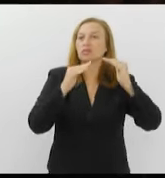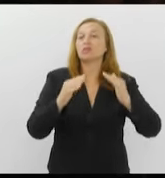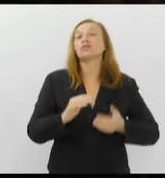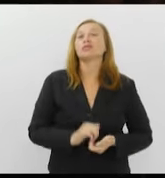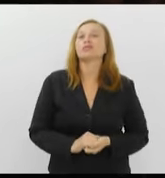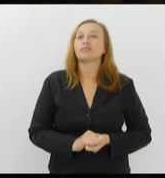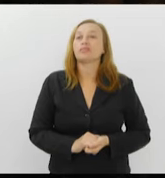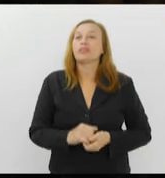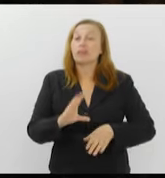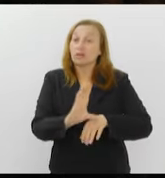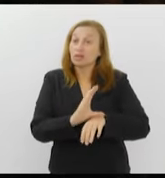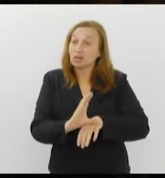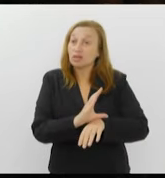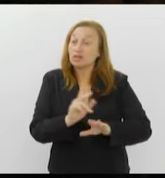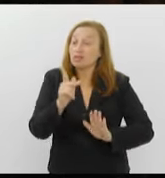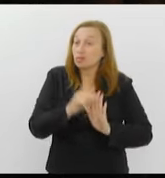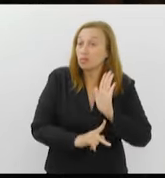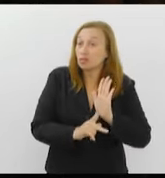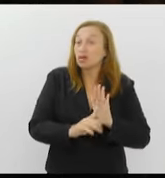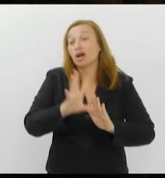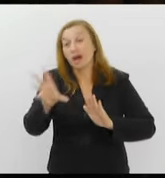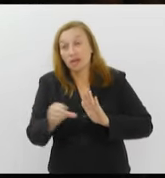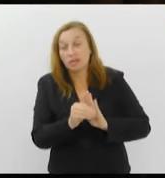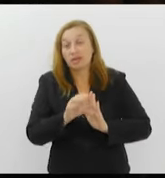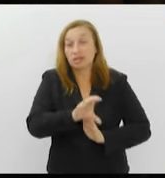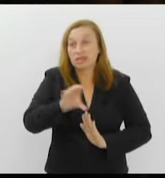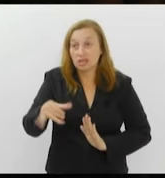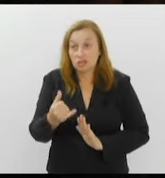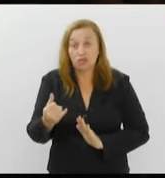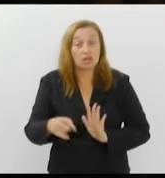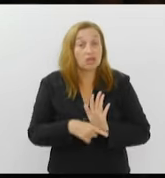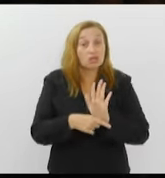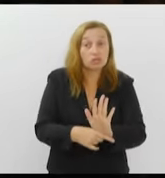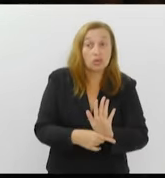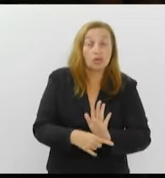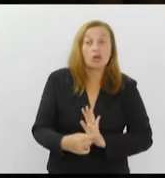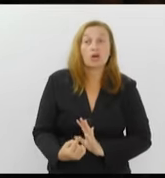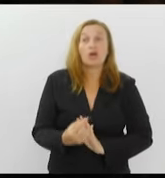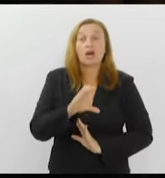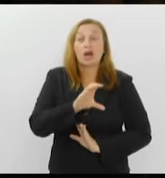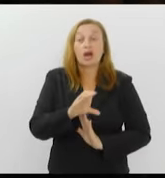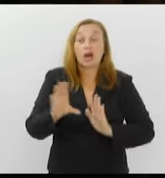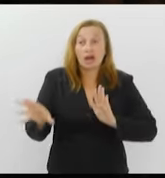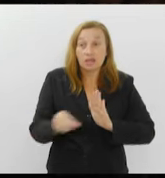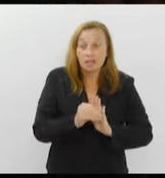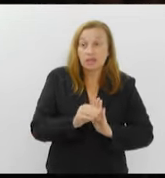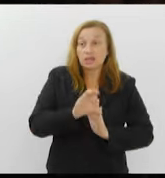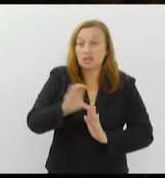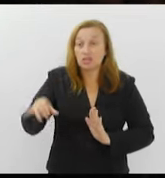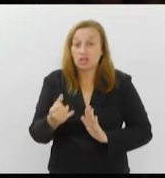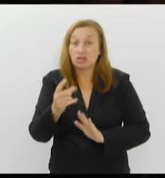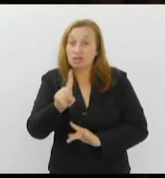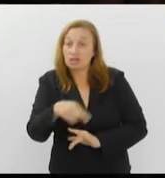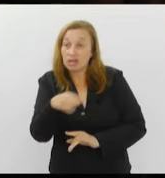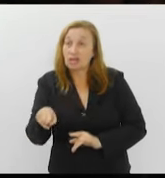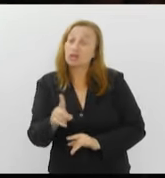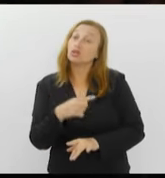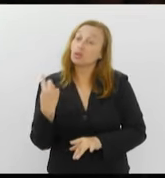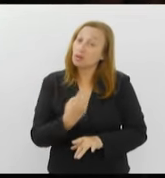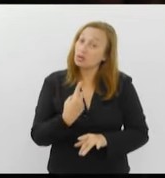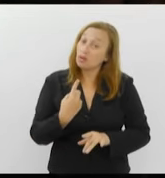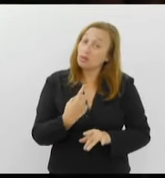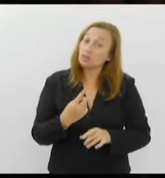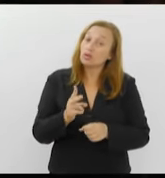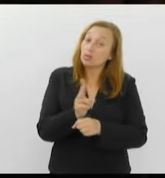projeto foi a emenda da CCJ. Uma vez a emenda da CCJ sendo derrubada, nós vamos, inclusive, buscar as